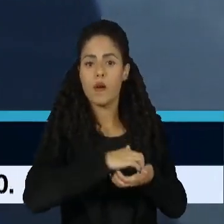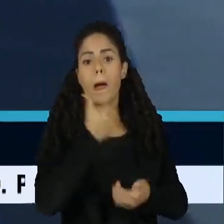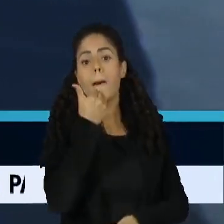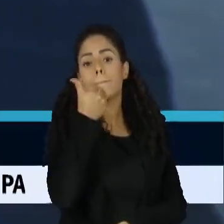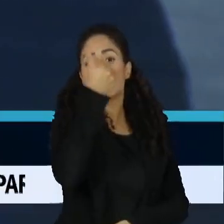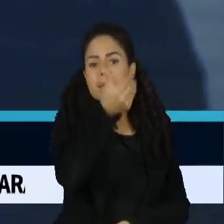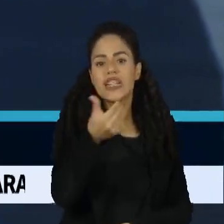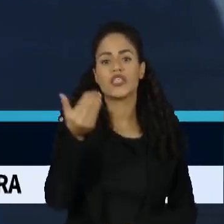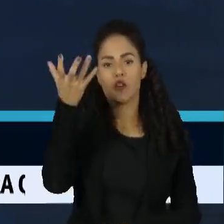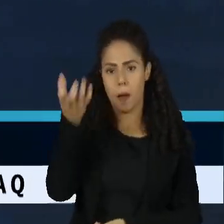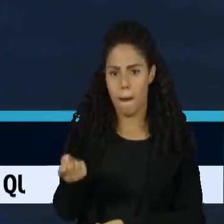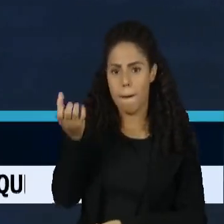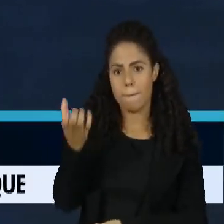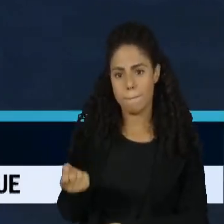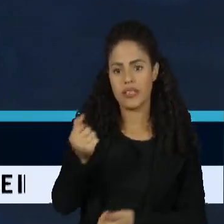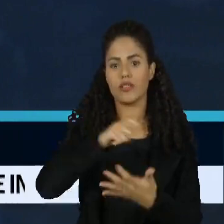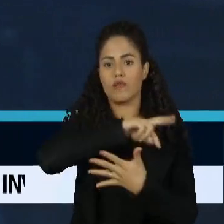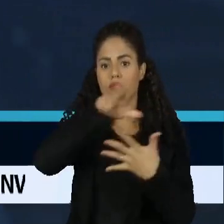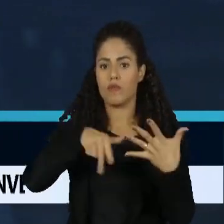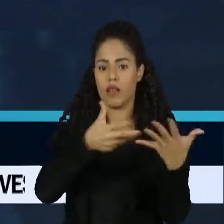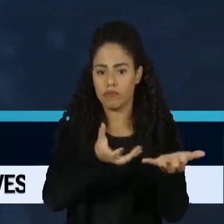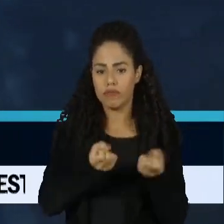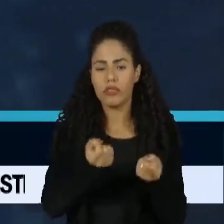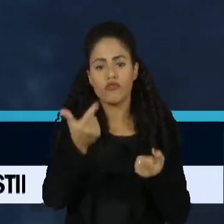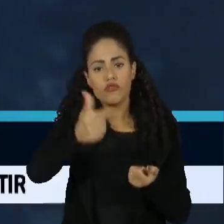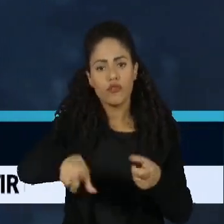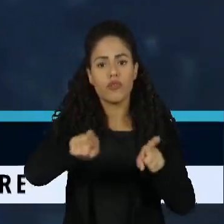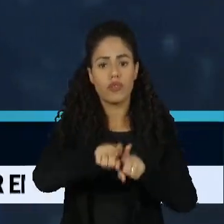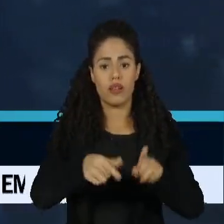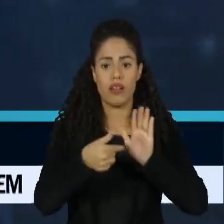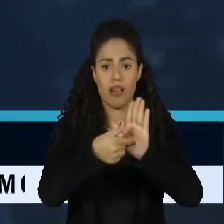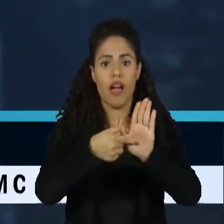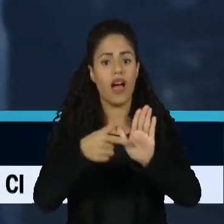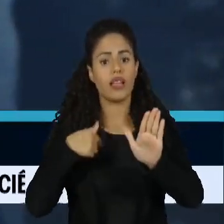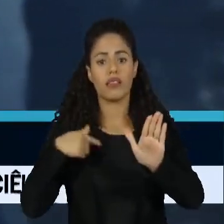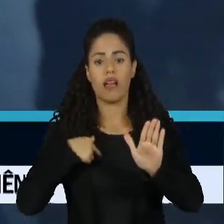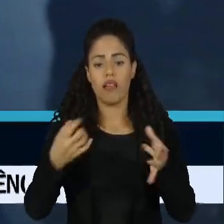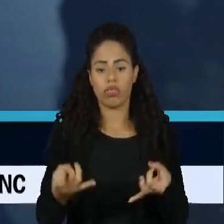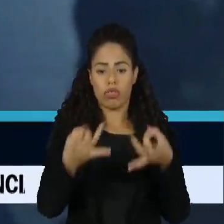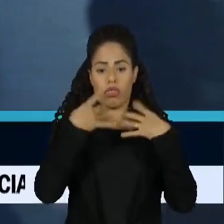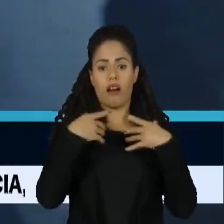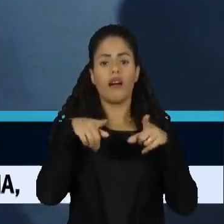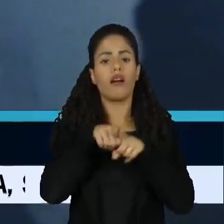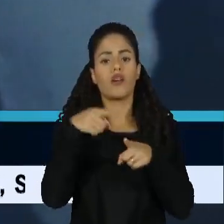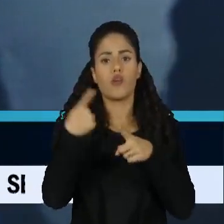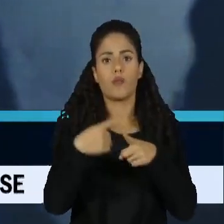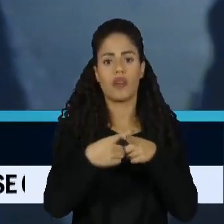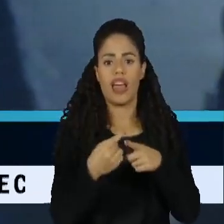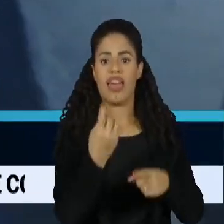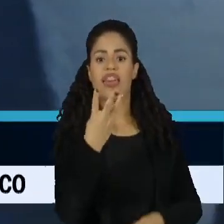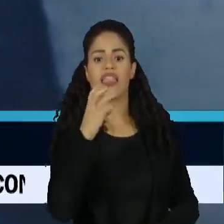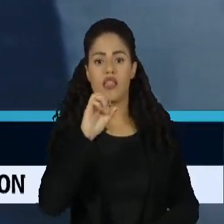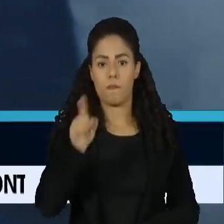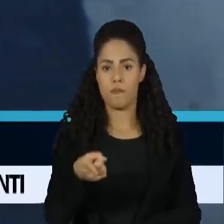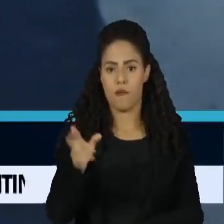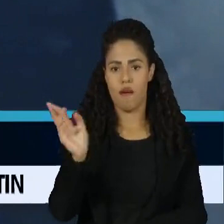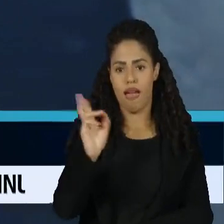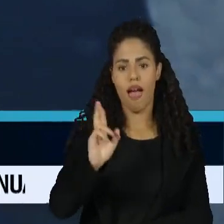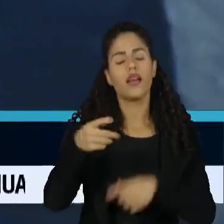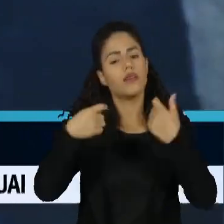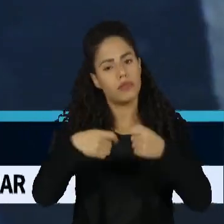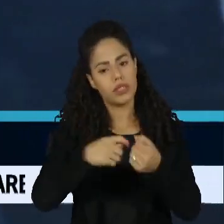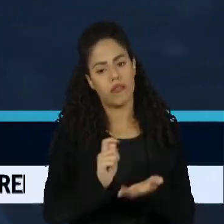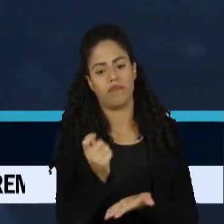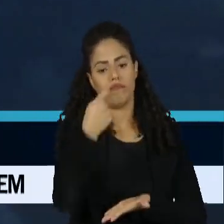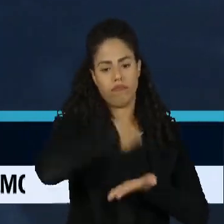pedir pensões alimentícias de volta. Eles alegam que estão desamparados sem o benefício de mais de 30 mil reais e que deveriam